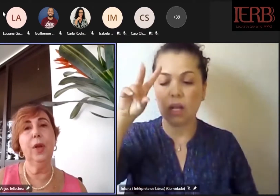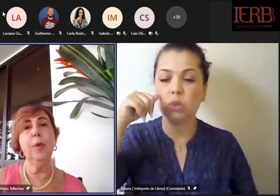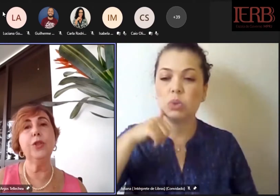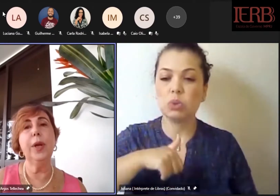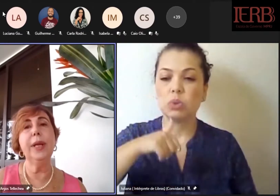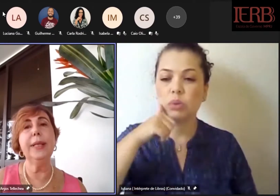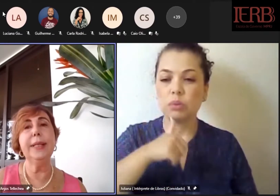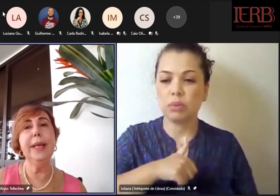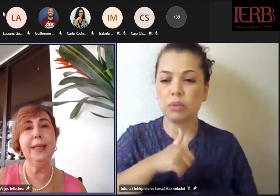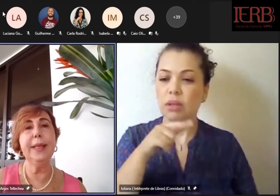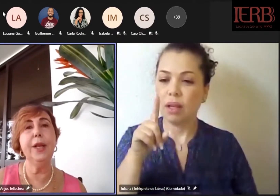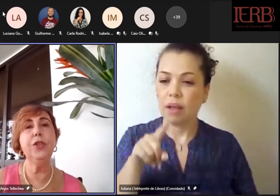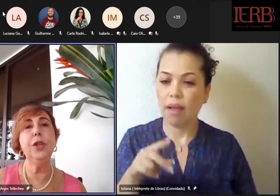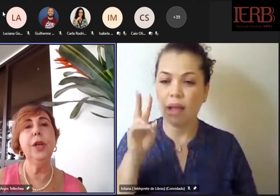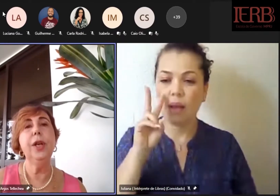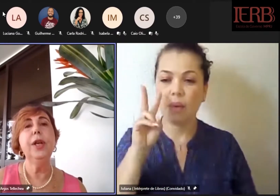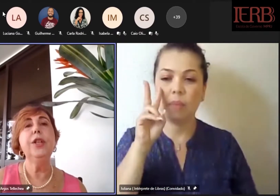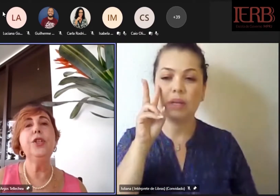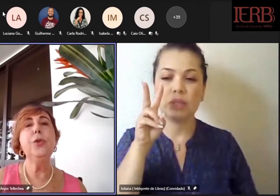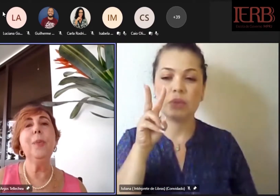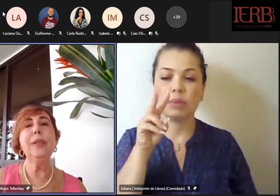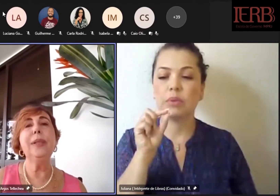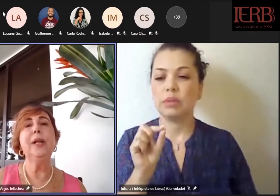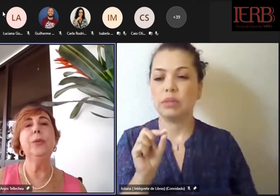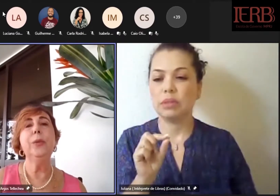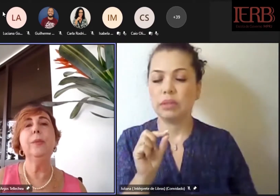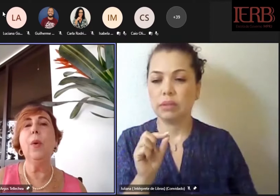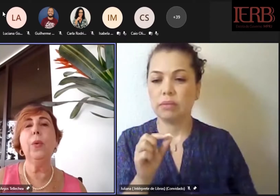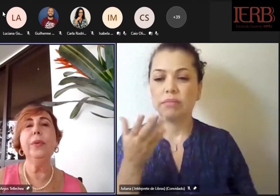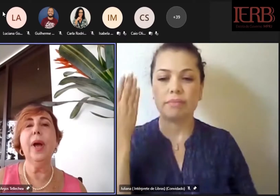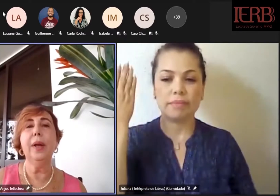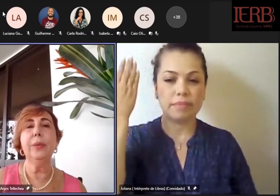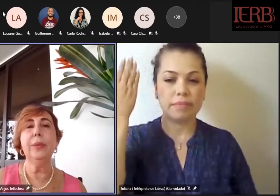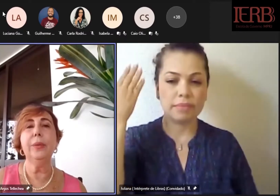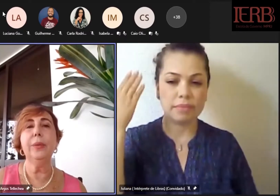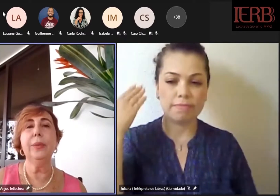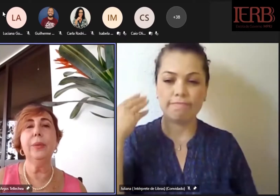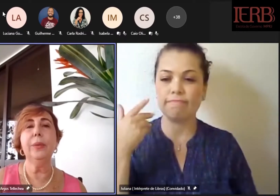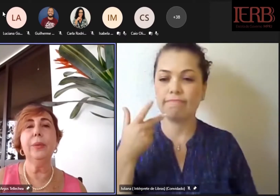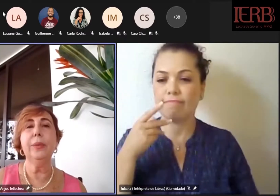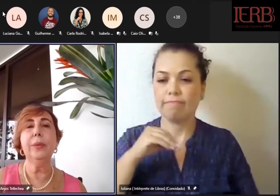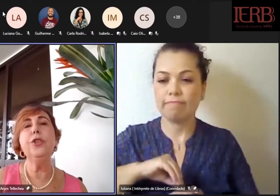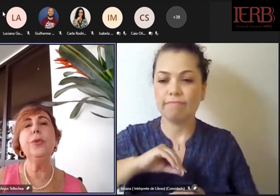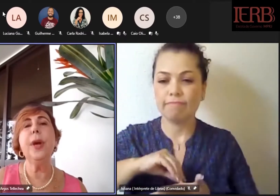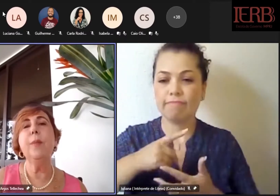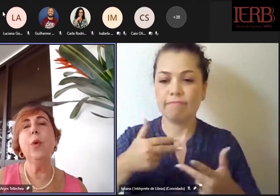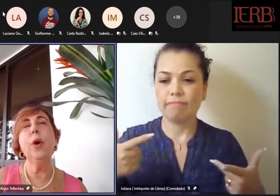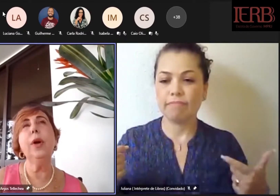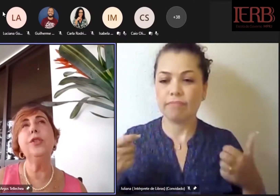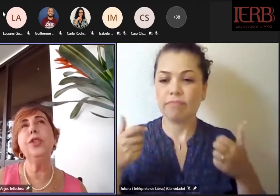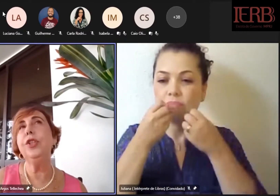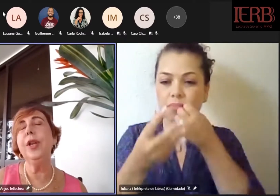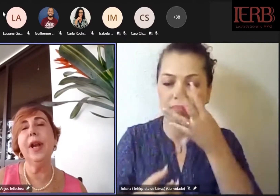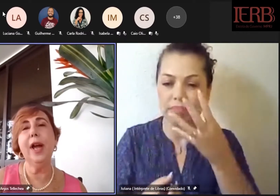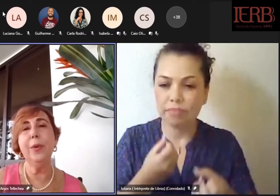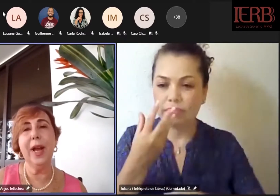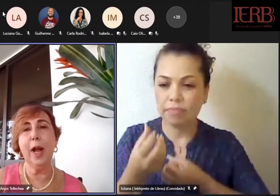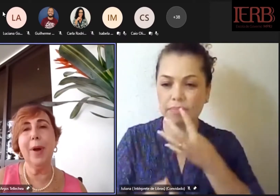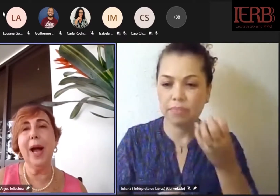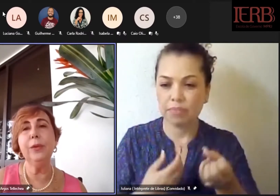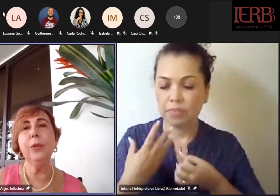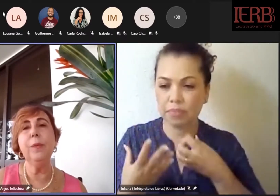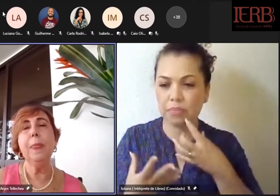mulheres é uma história que se ressente de um passado mal contado. Subsiste um sabor de